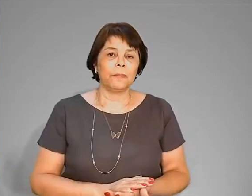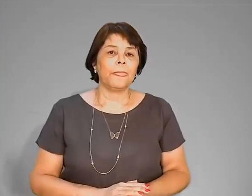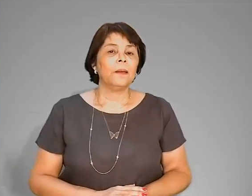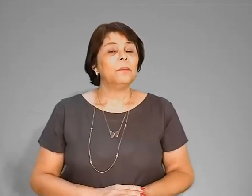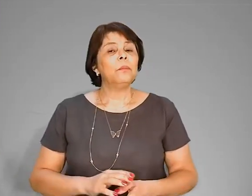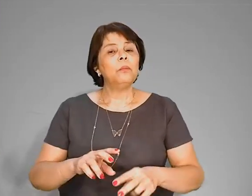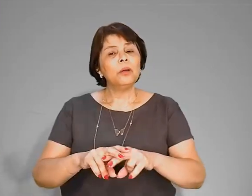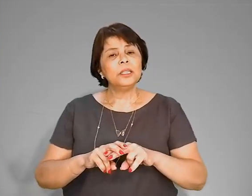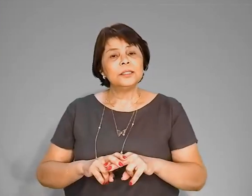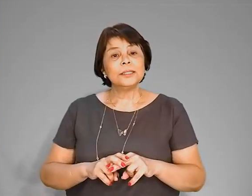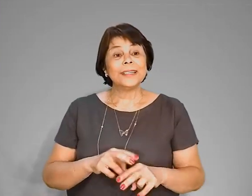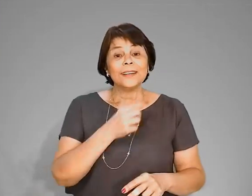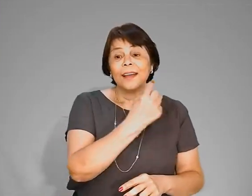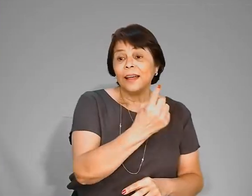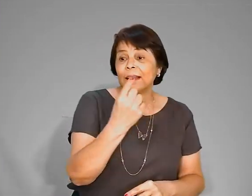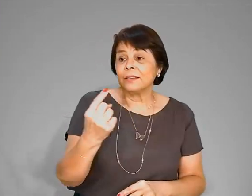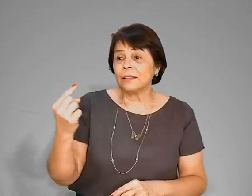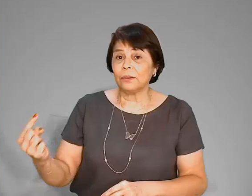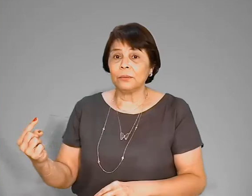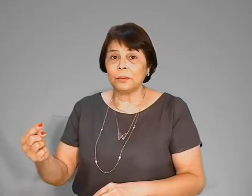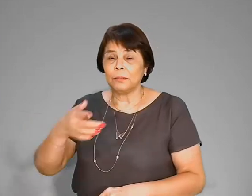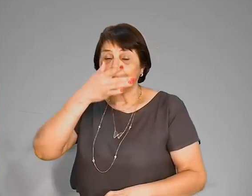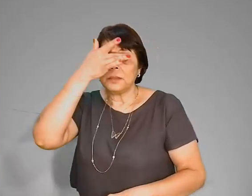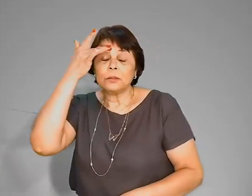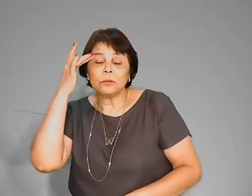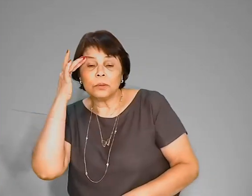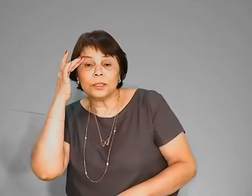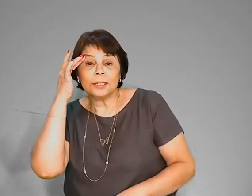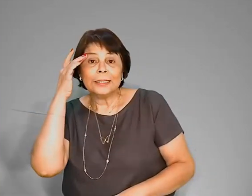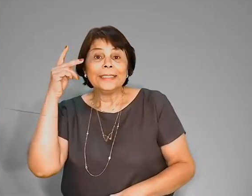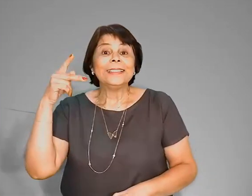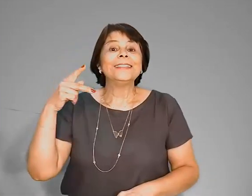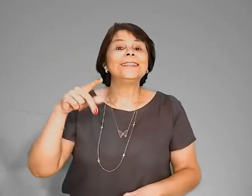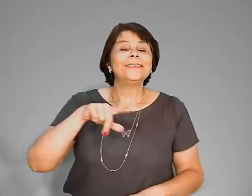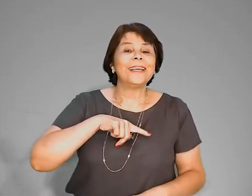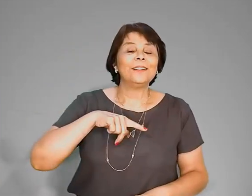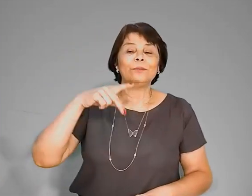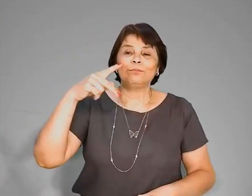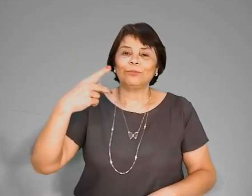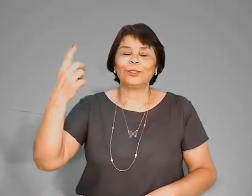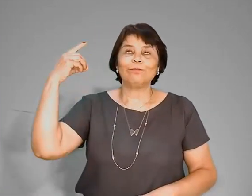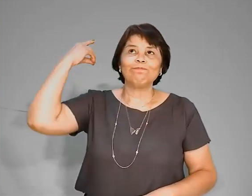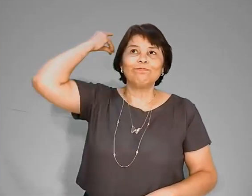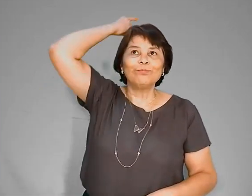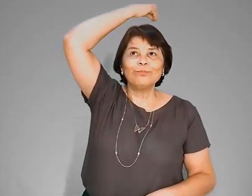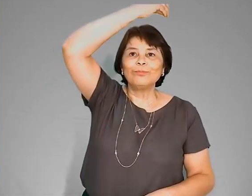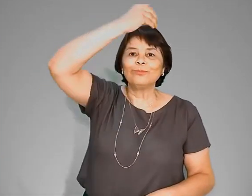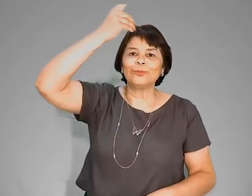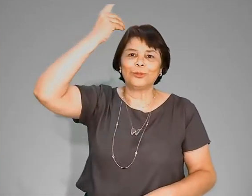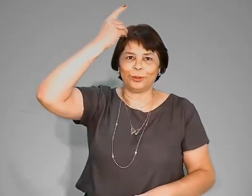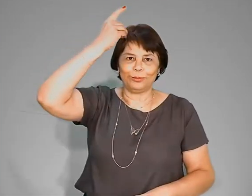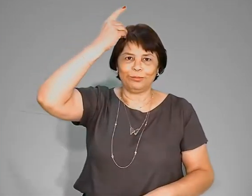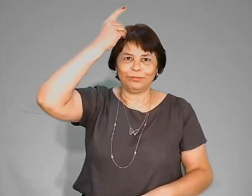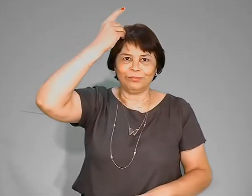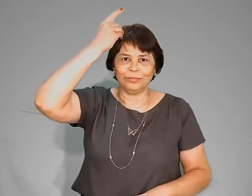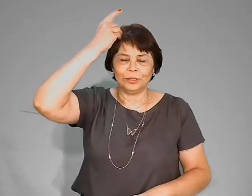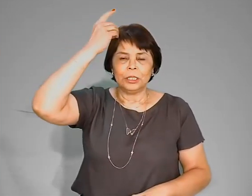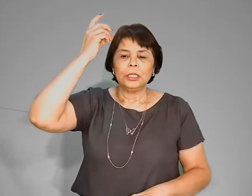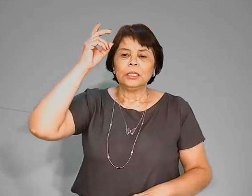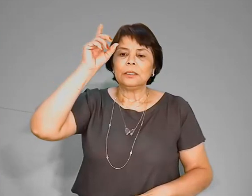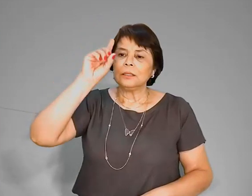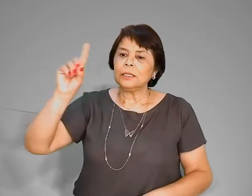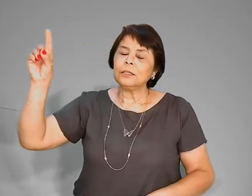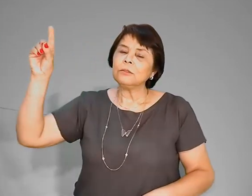seus dons. Deus chama pessoas para construir a igreja de Cristo. Mas o fundamento da igreja